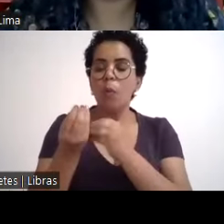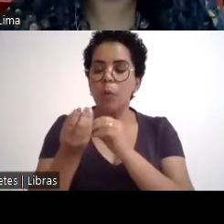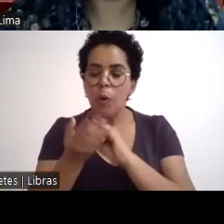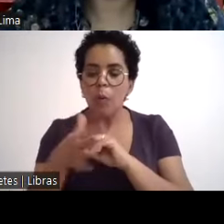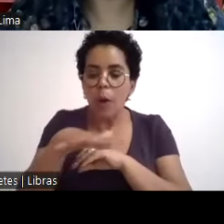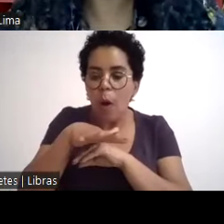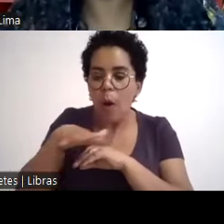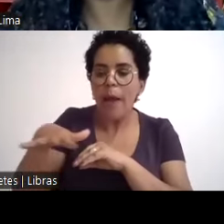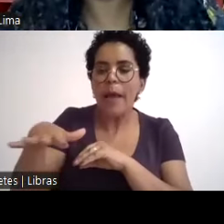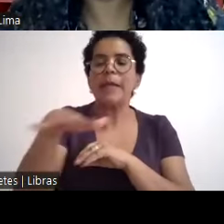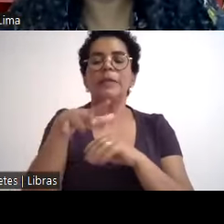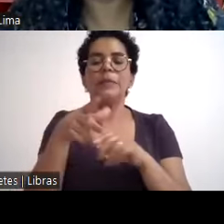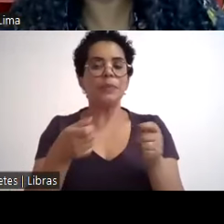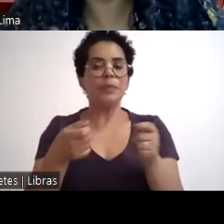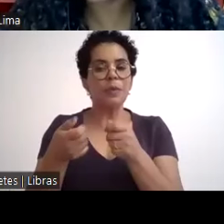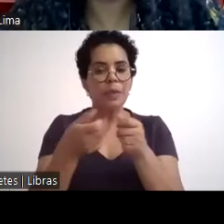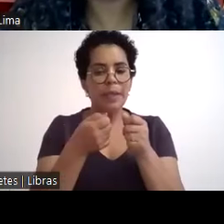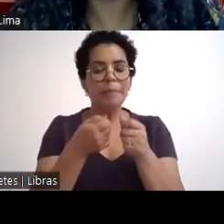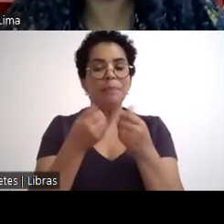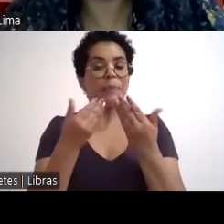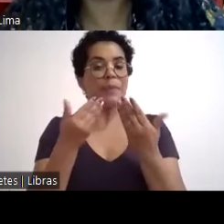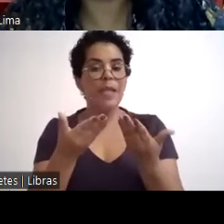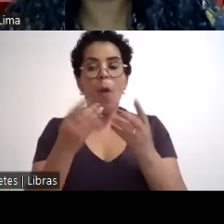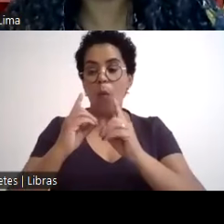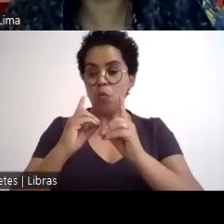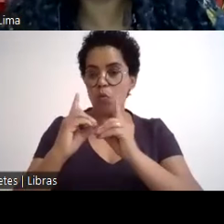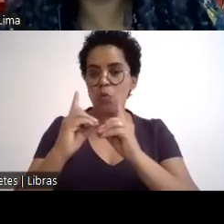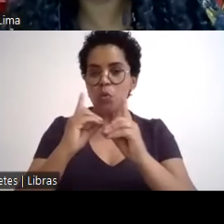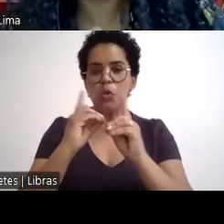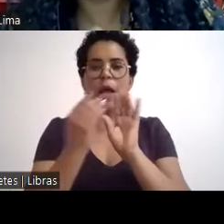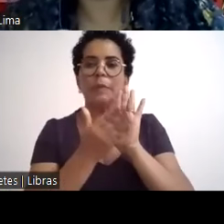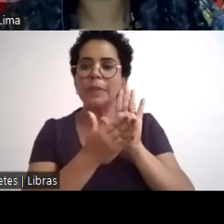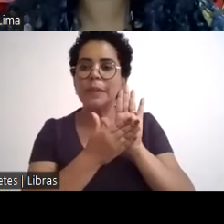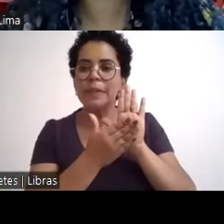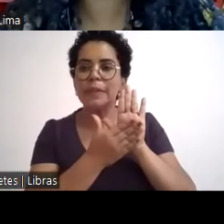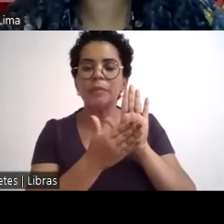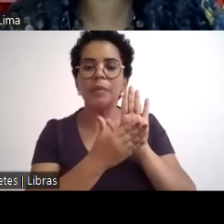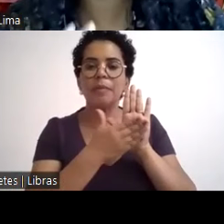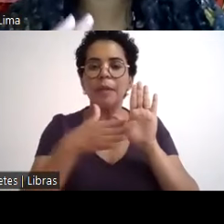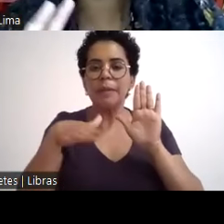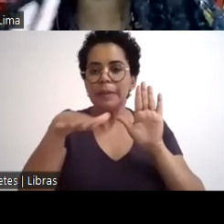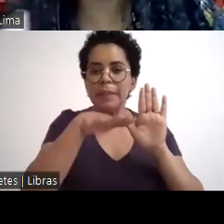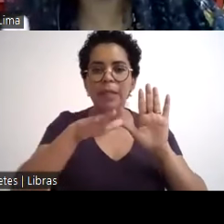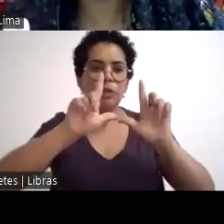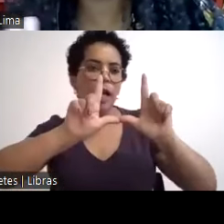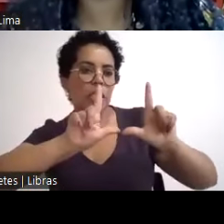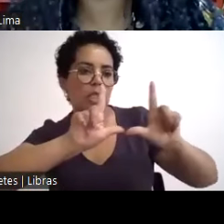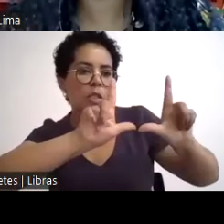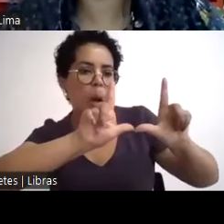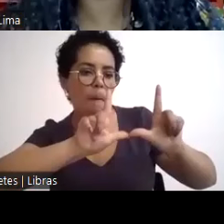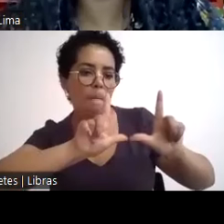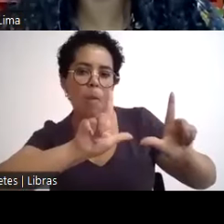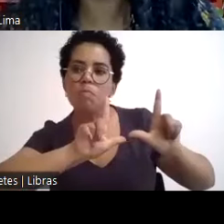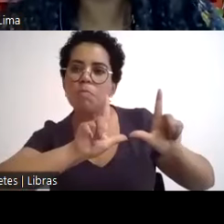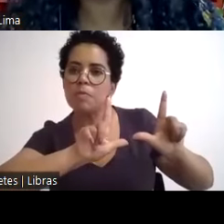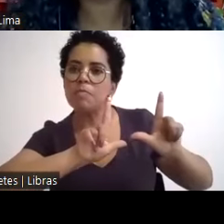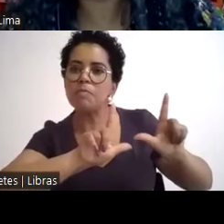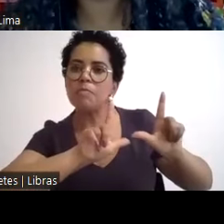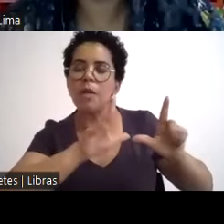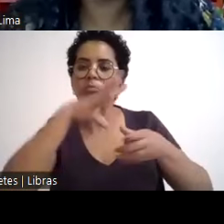games. Então, o diálogo que isso propõe dentro da exposição era que esses quadros eles estariam